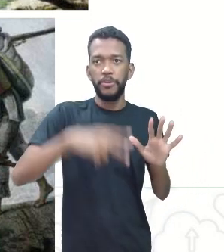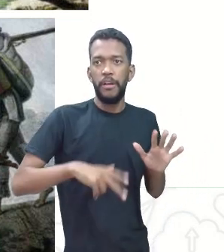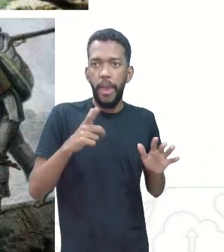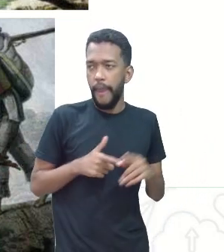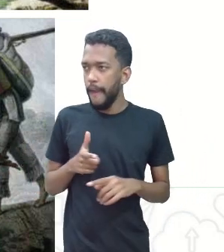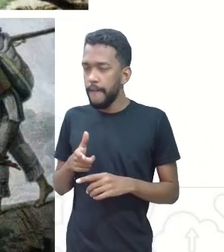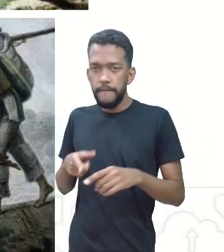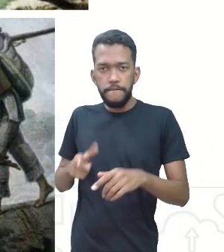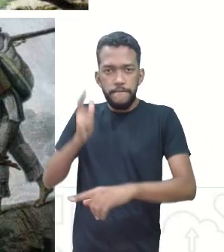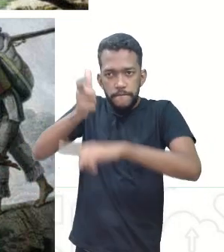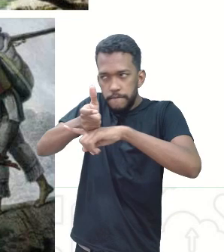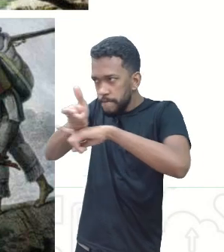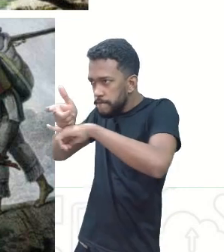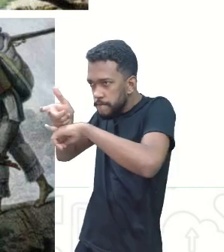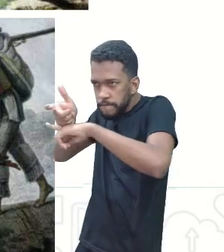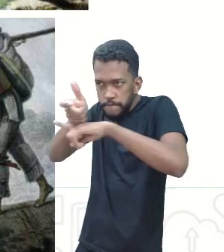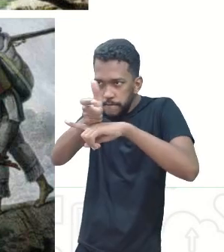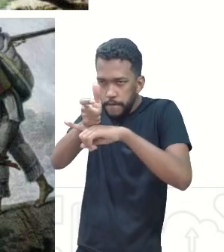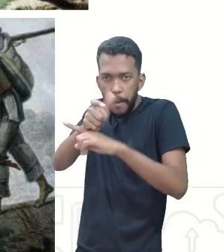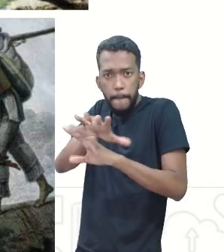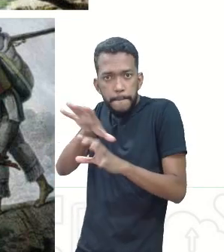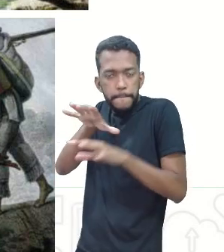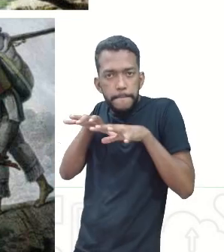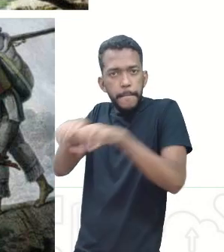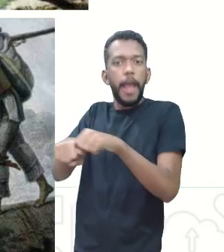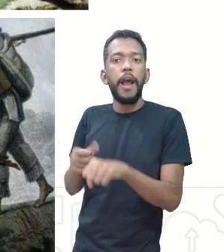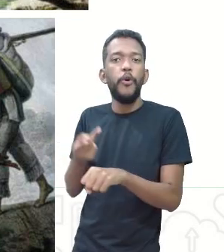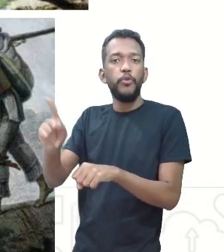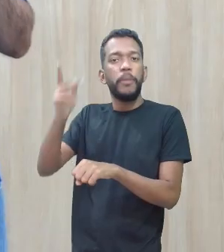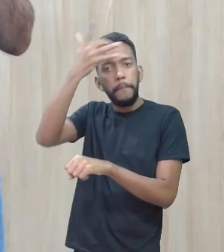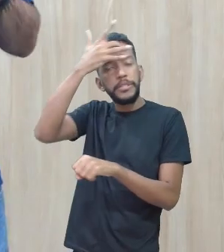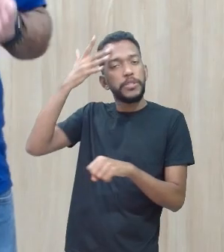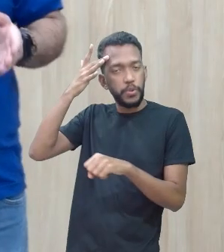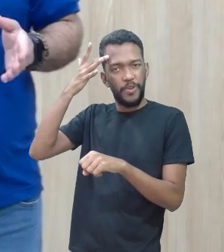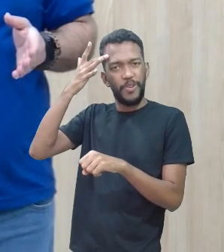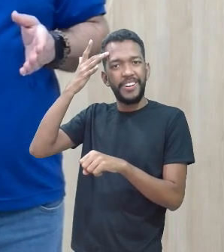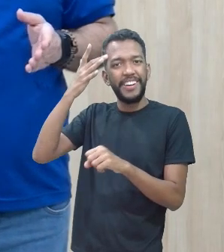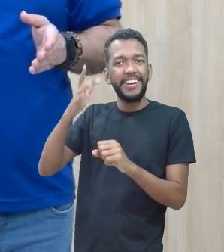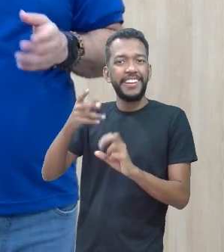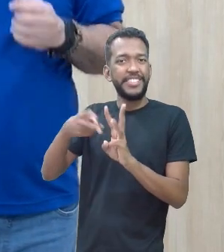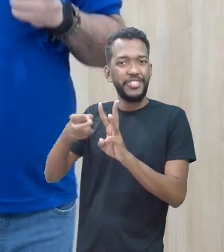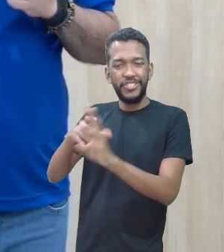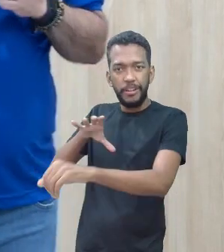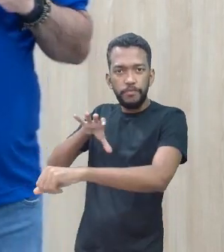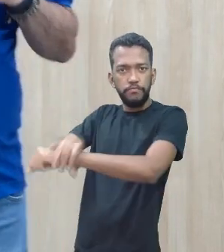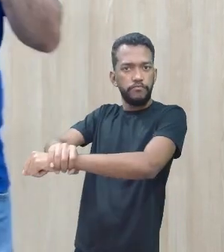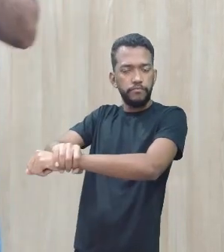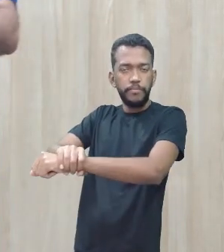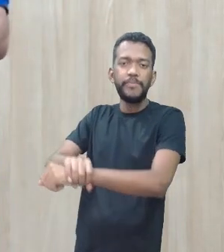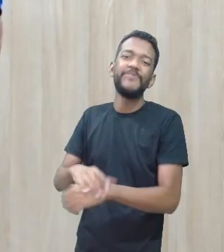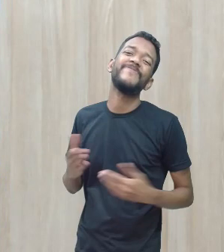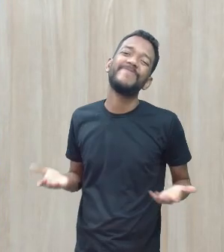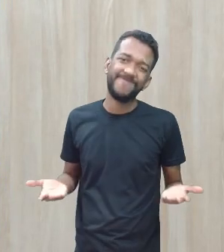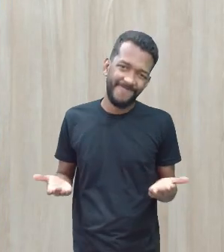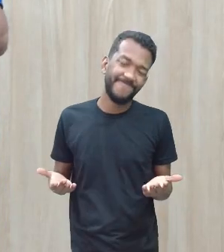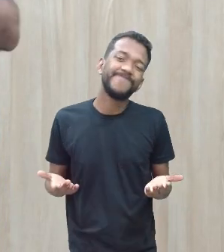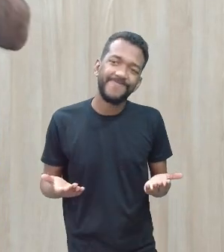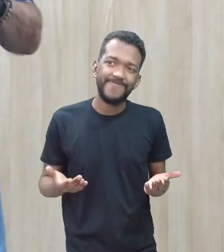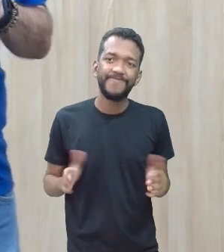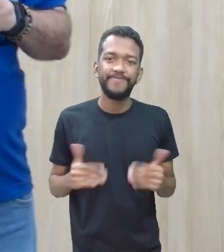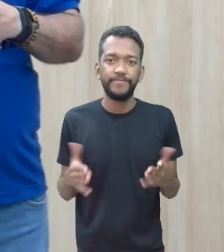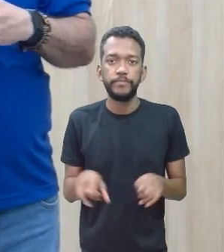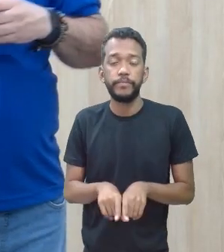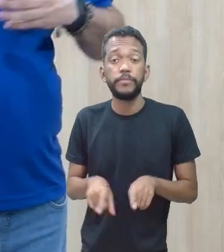caçadores, né, de outros indígenas. Então, a escravidão portuguesa, ela se utilizou também